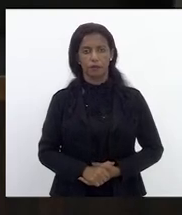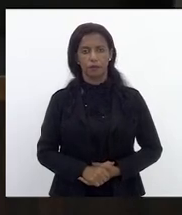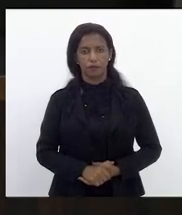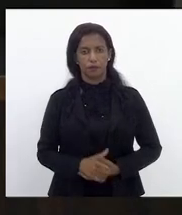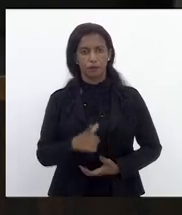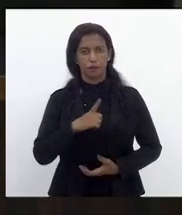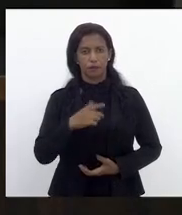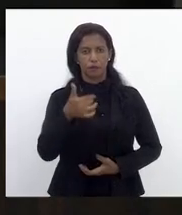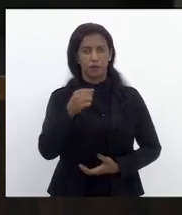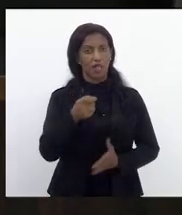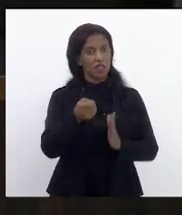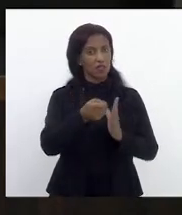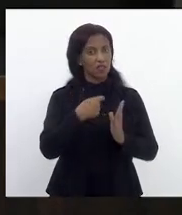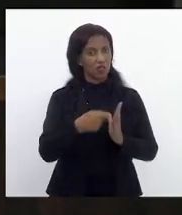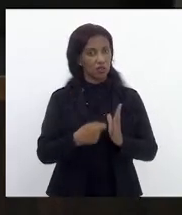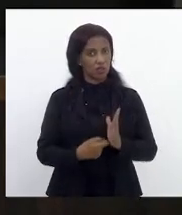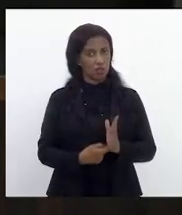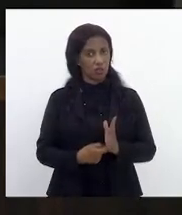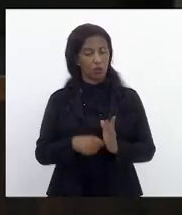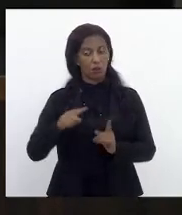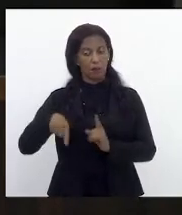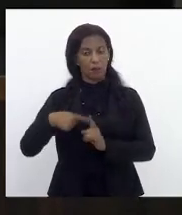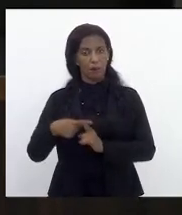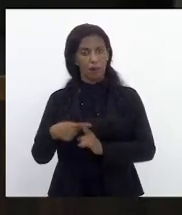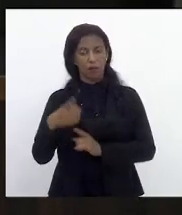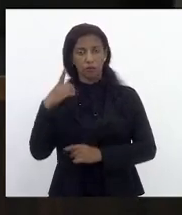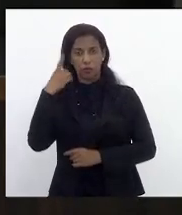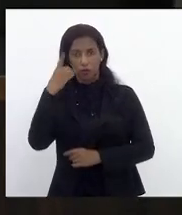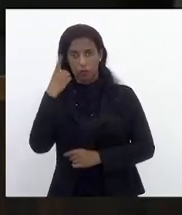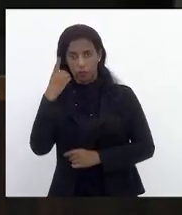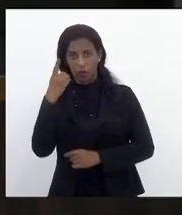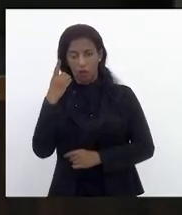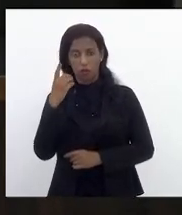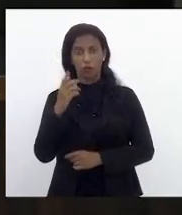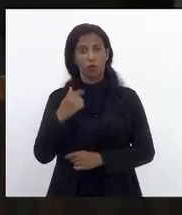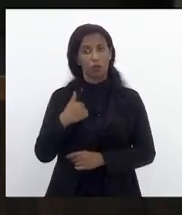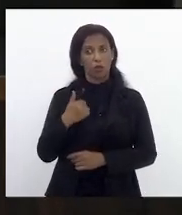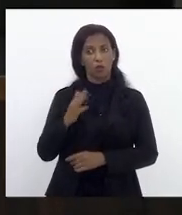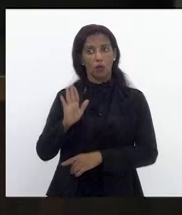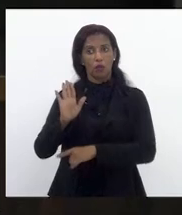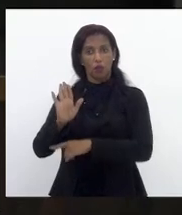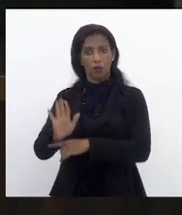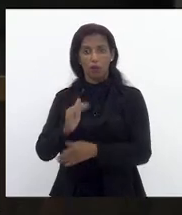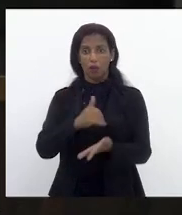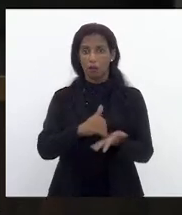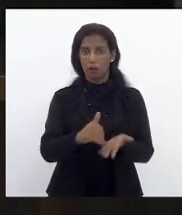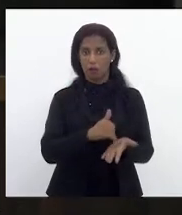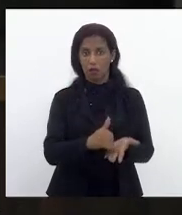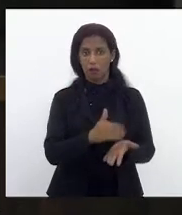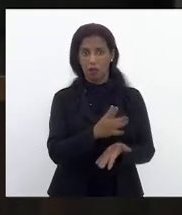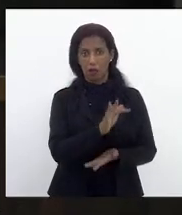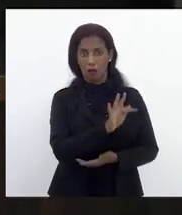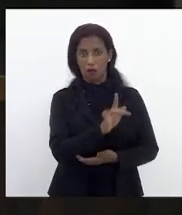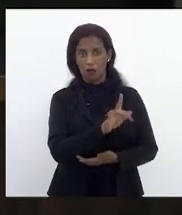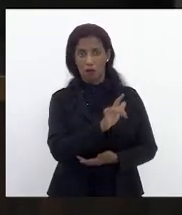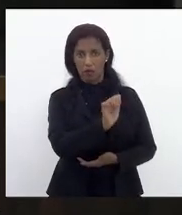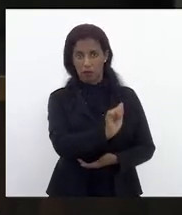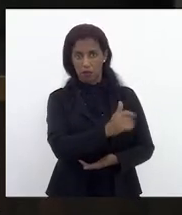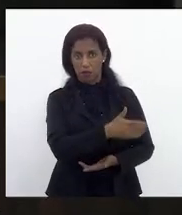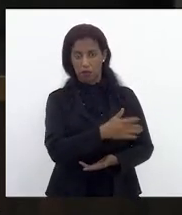eu tenho 10 inscritos além dos deputados inscritos e eu vou reservar 10 minutos para o secretário de fazenda